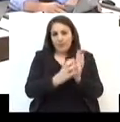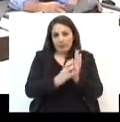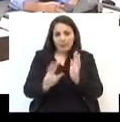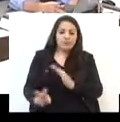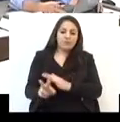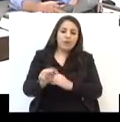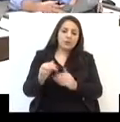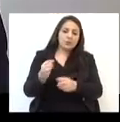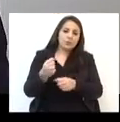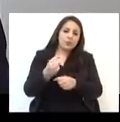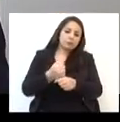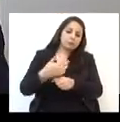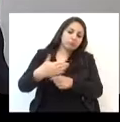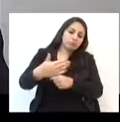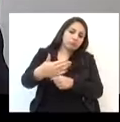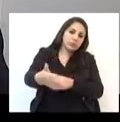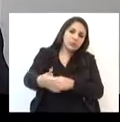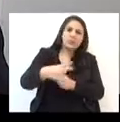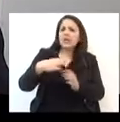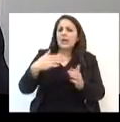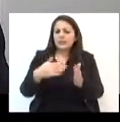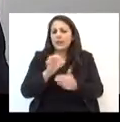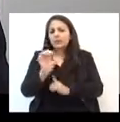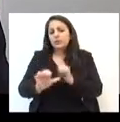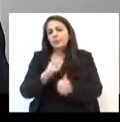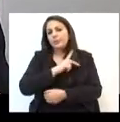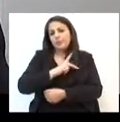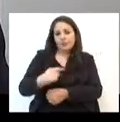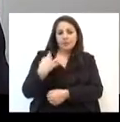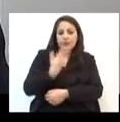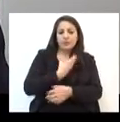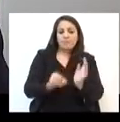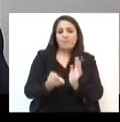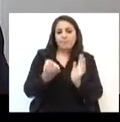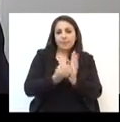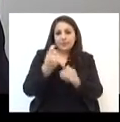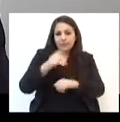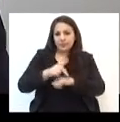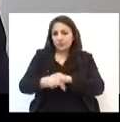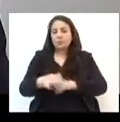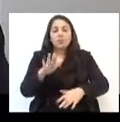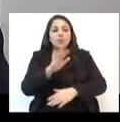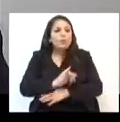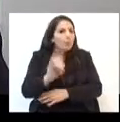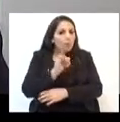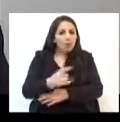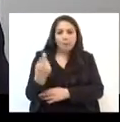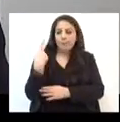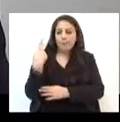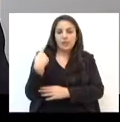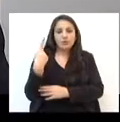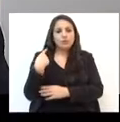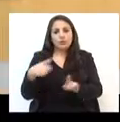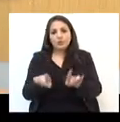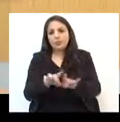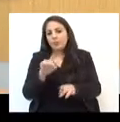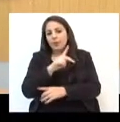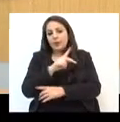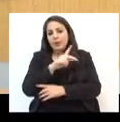próximos prefeitos. Agora nós seremos a marca de Passo Fundo, independente do partido ou do prefeito que está no governo no